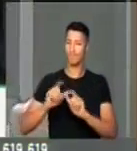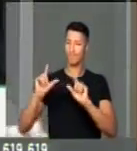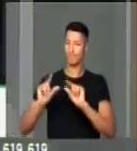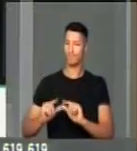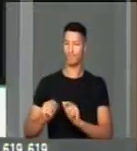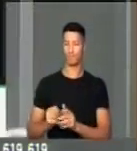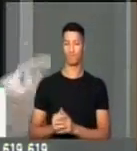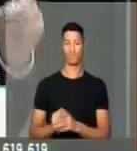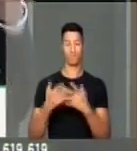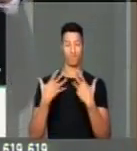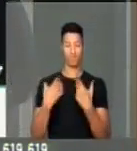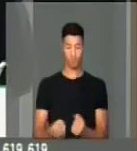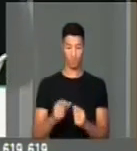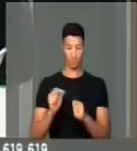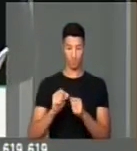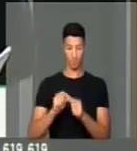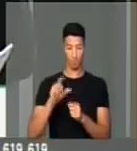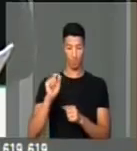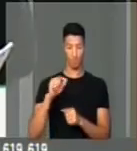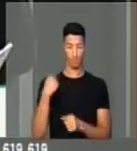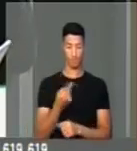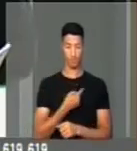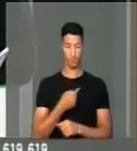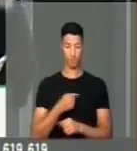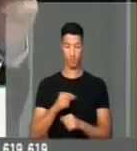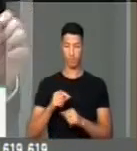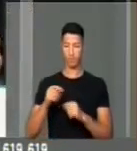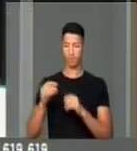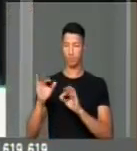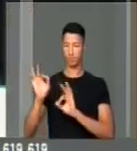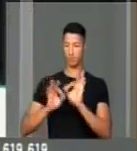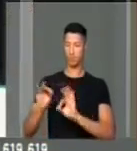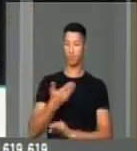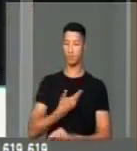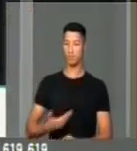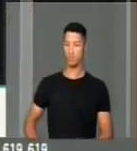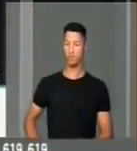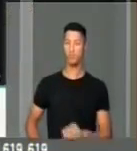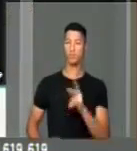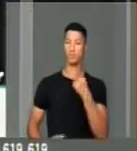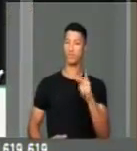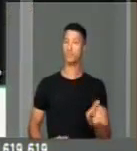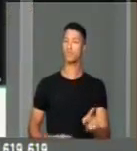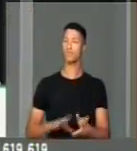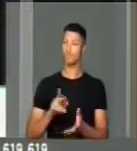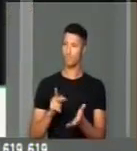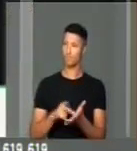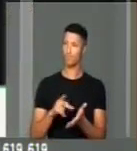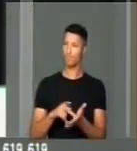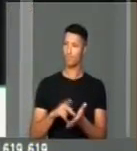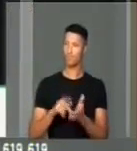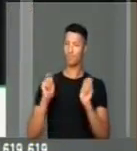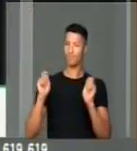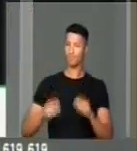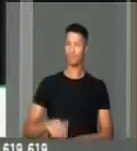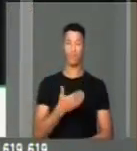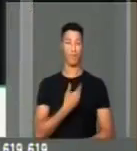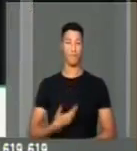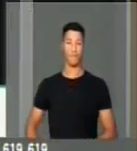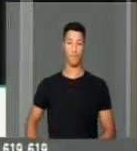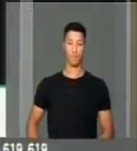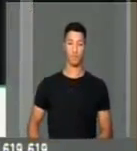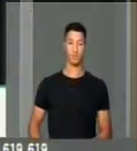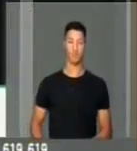economizar, vamos fazer com que a nossa máquina pública, ela realmente seja